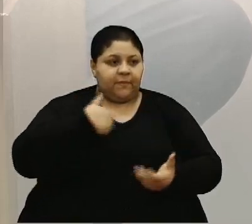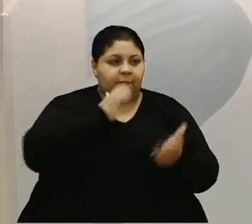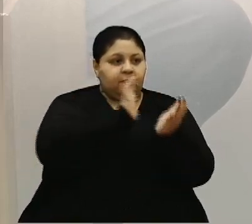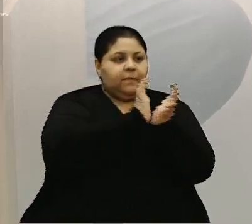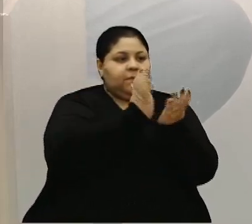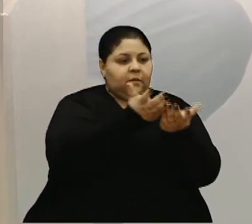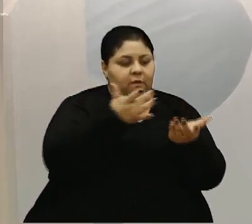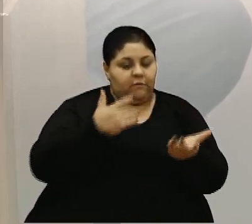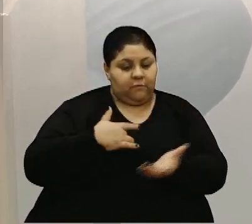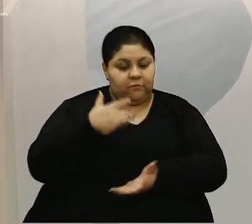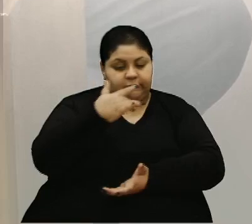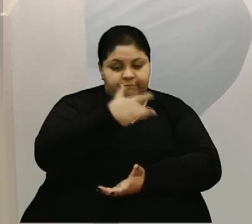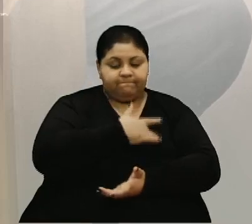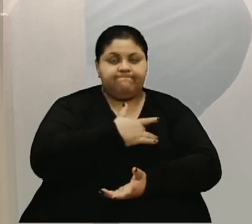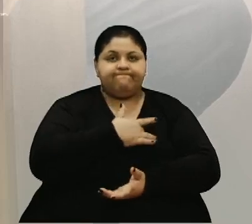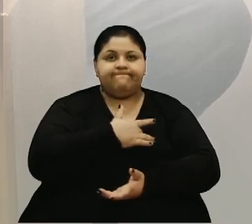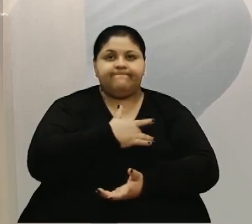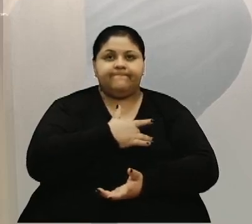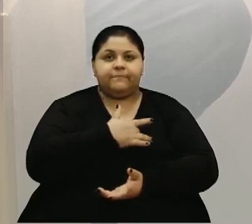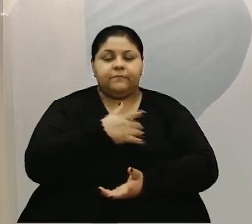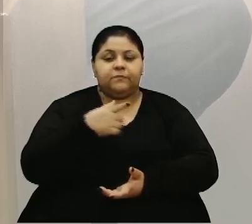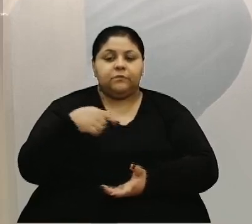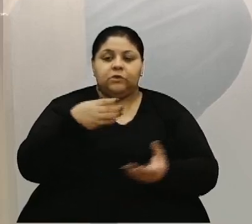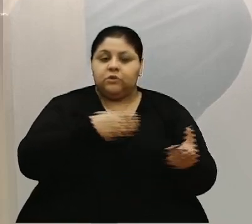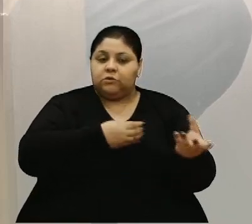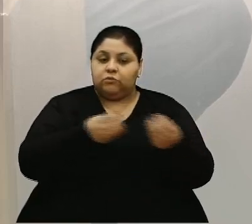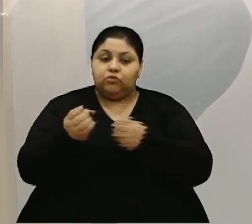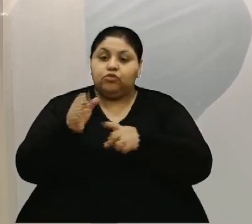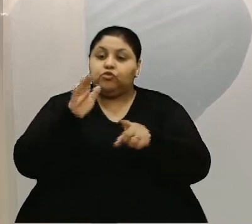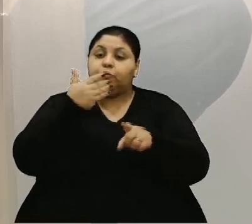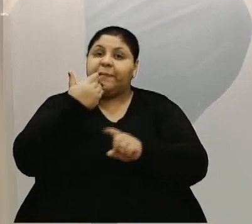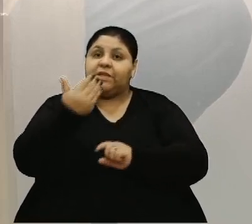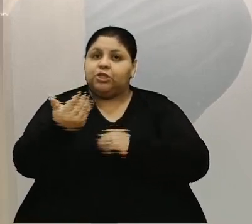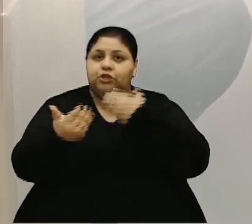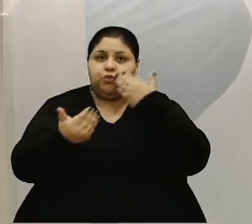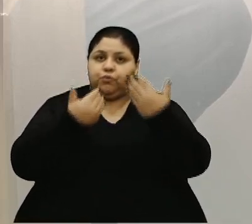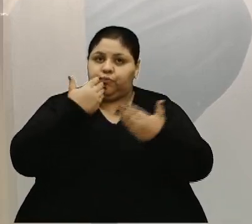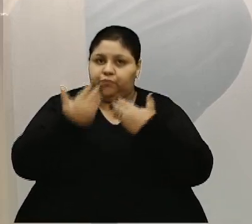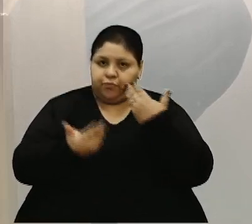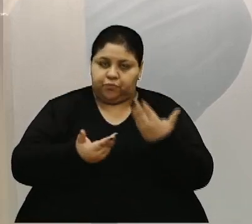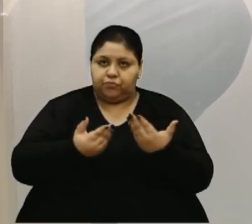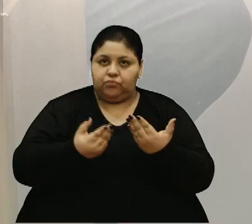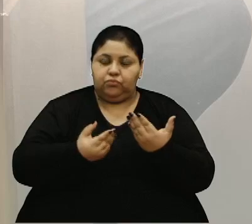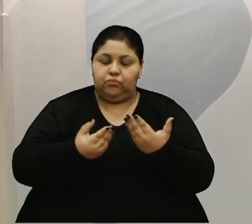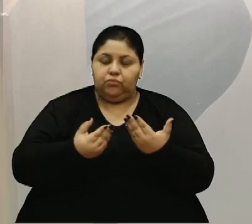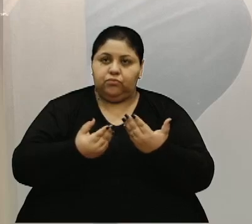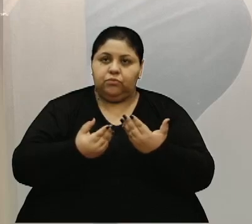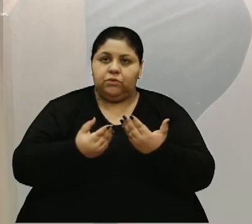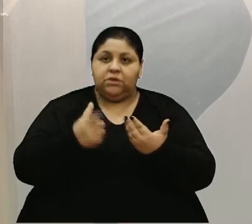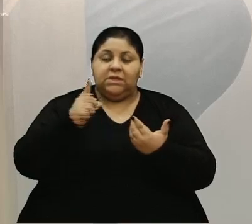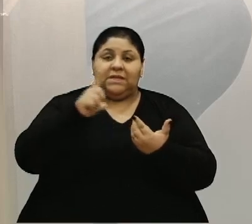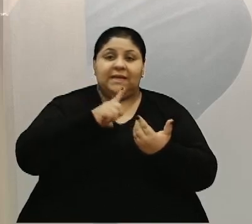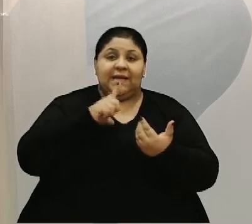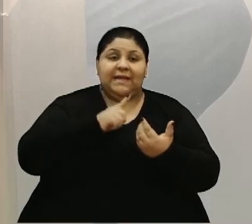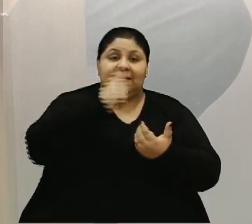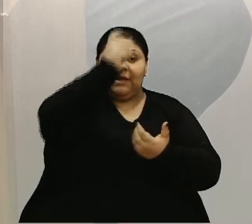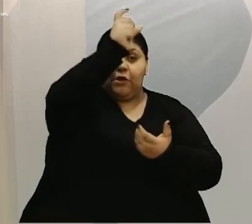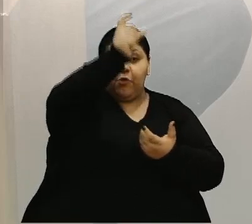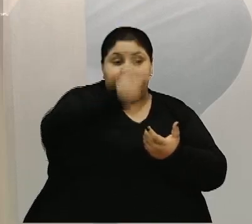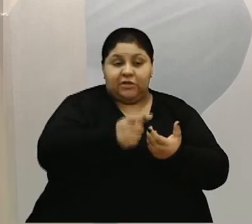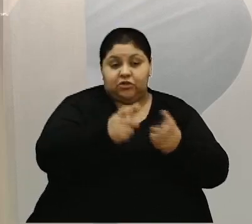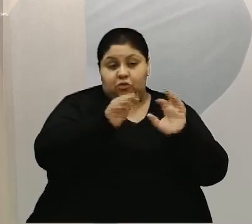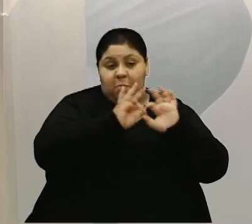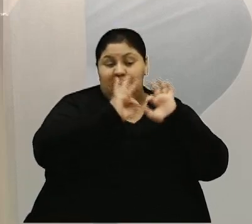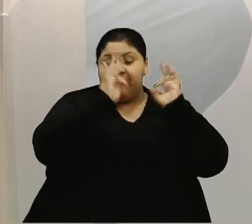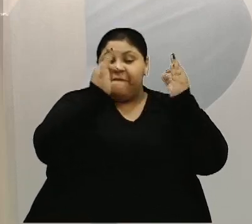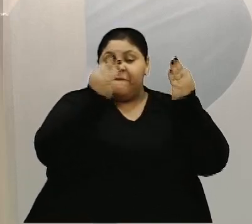nós como Comissão de Saúde, somos muitos demandados. E é como o senhor disse, quem tem um paciente, a família que